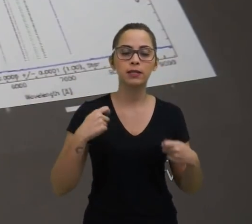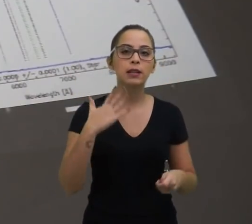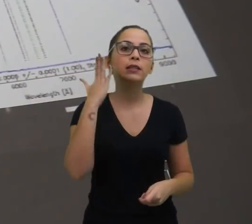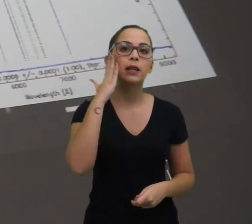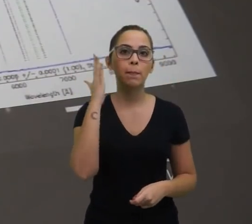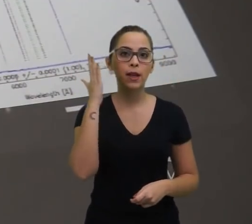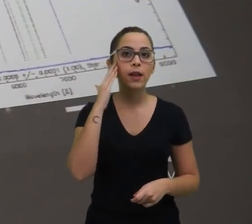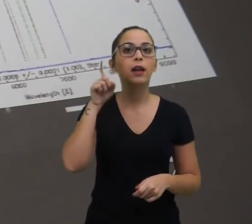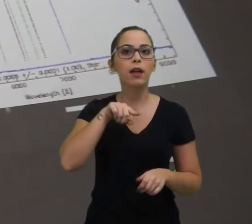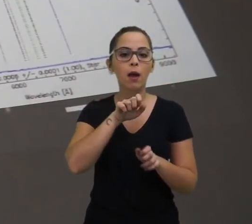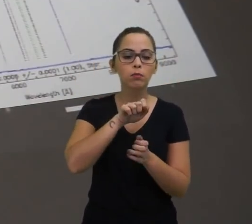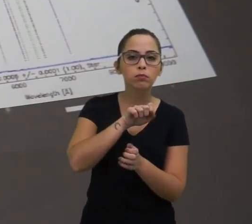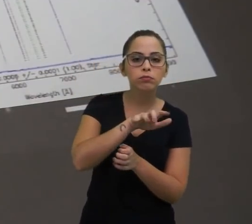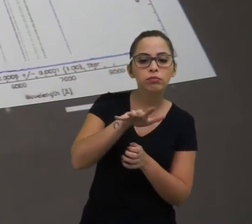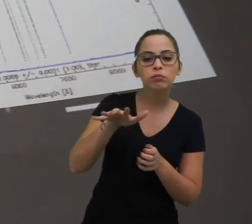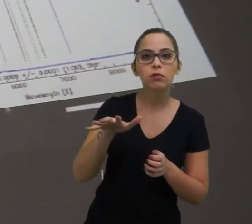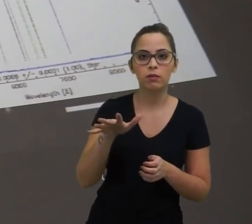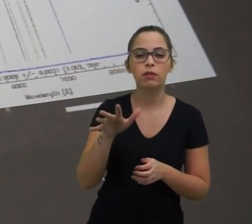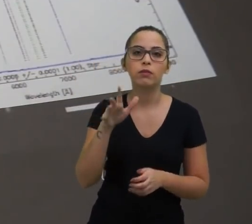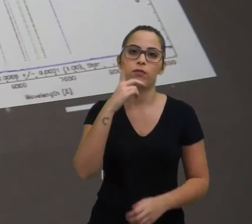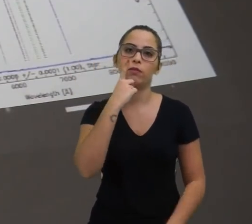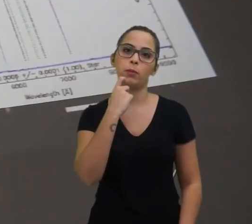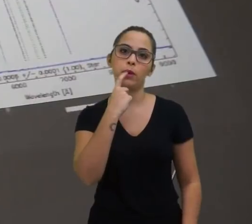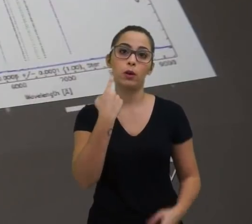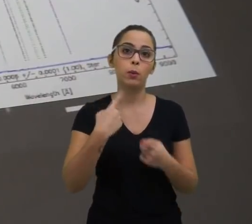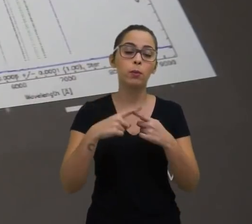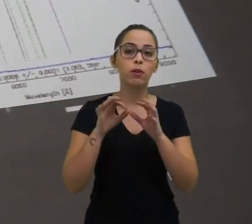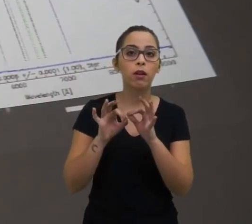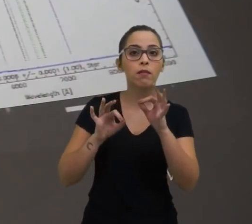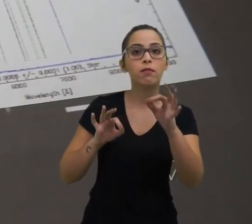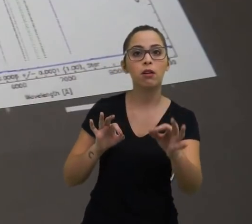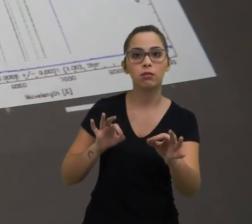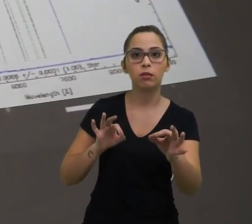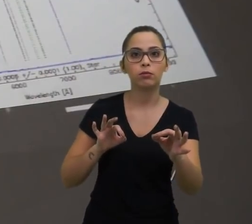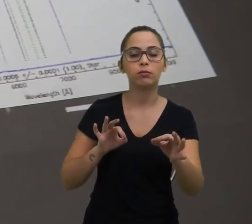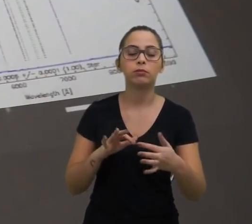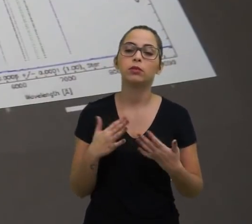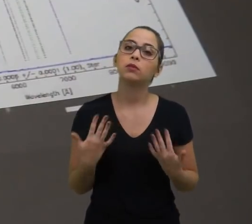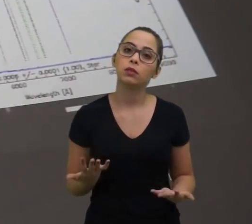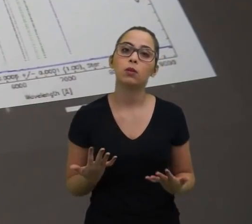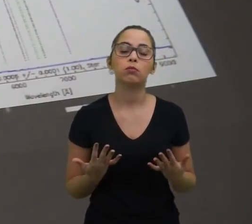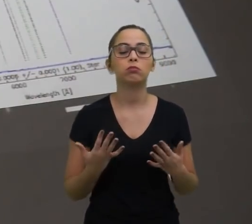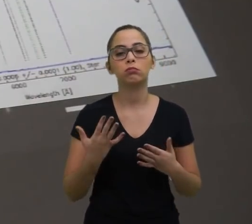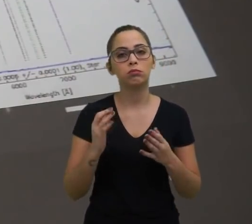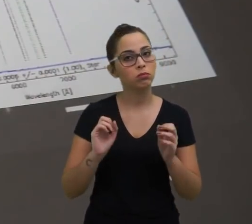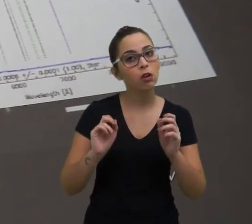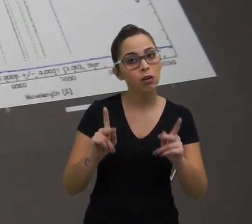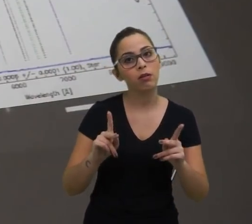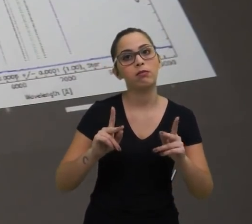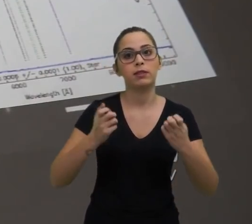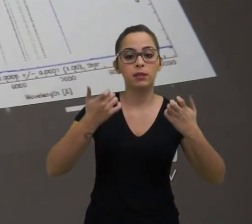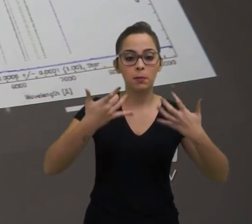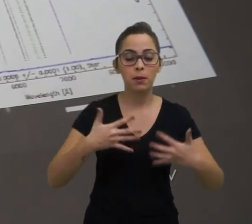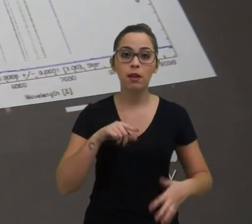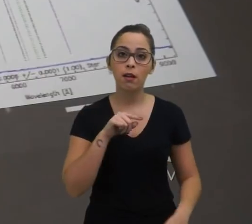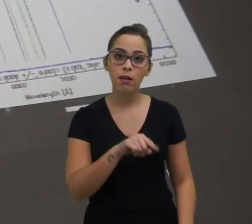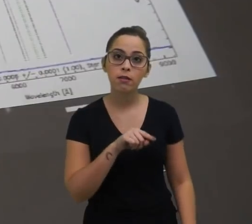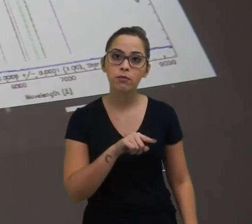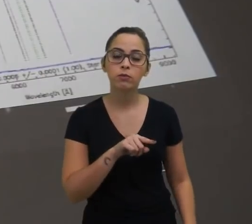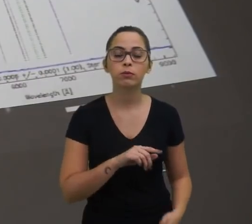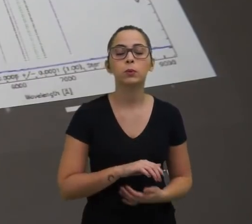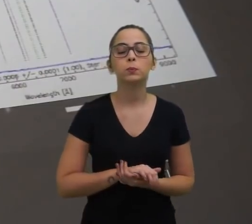a questão é o seguinte, tá? O desvio para o vermelho chegava a 16%, comprimento de onda 16% maior que